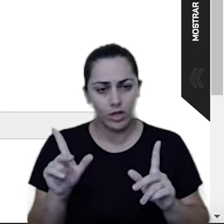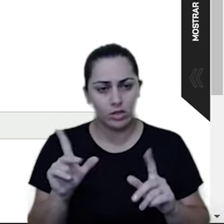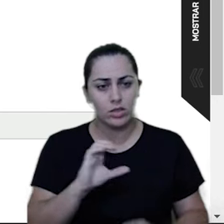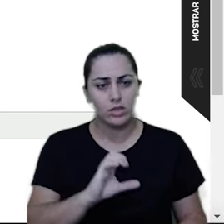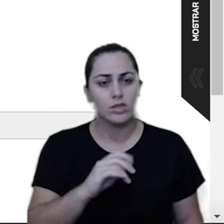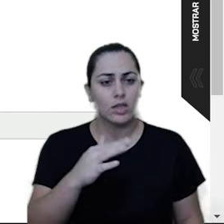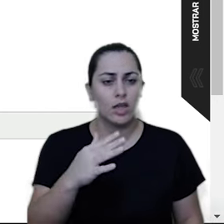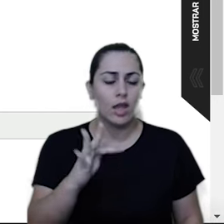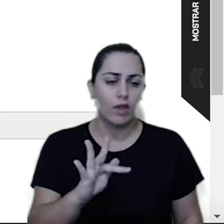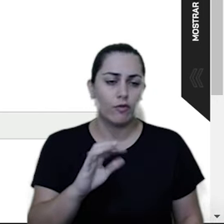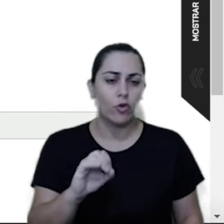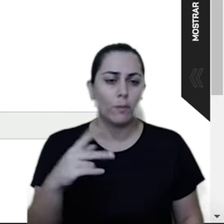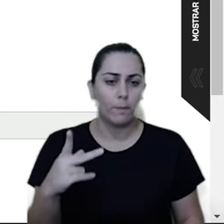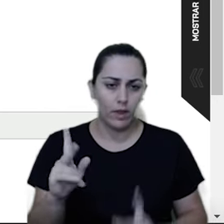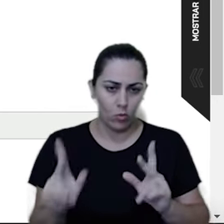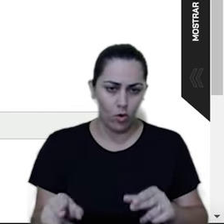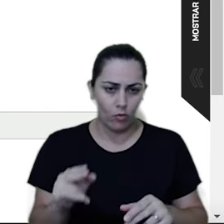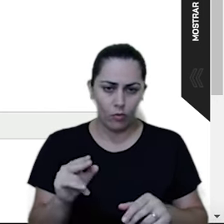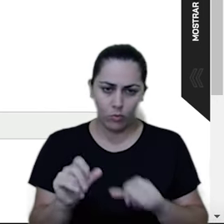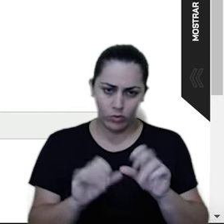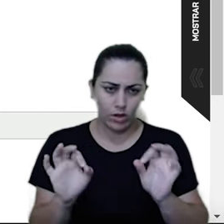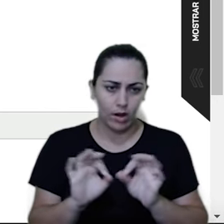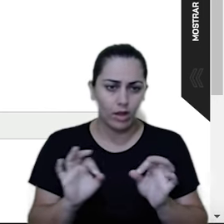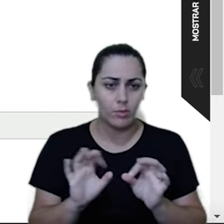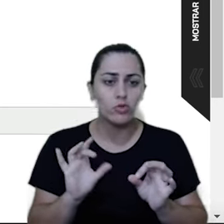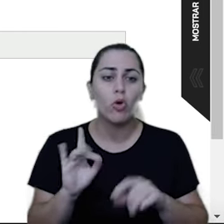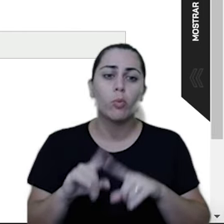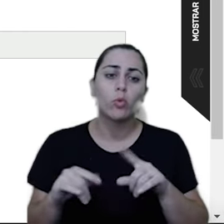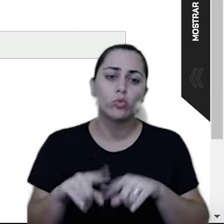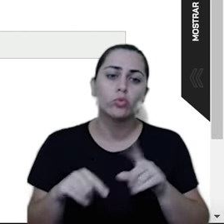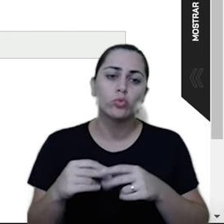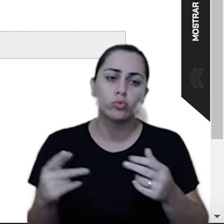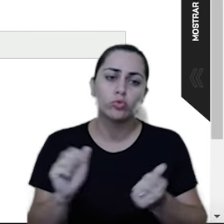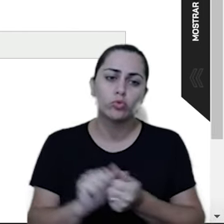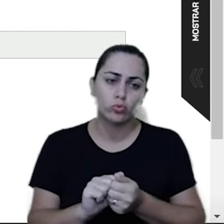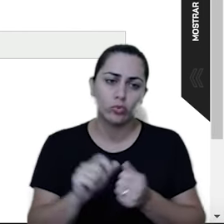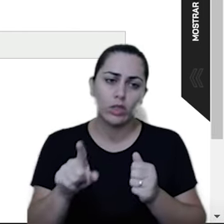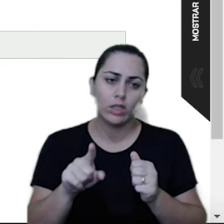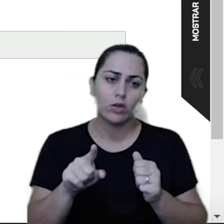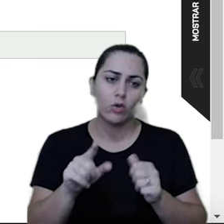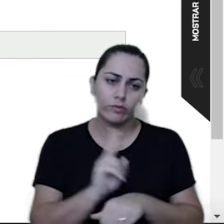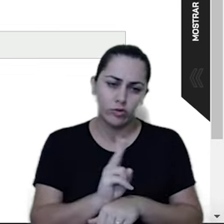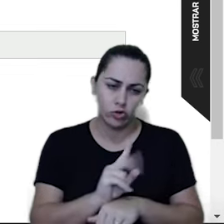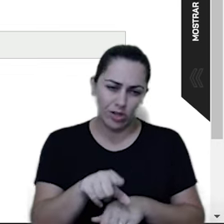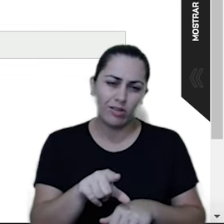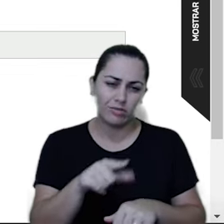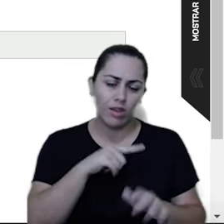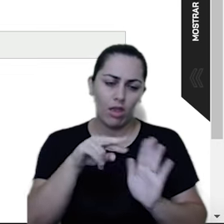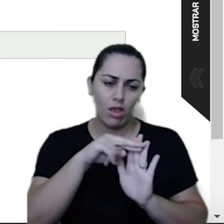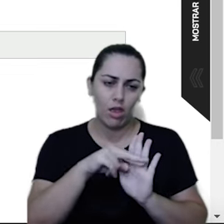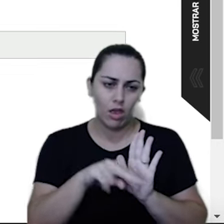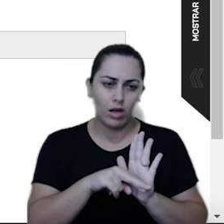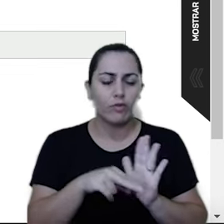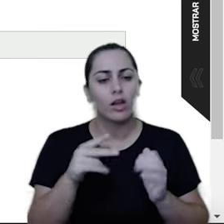ó cfop a mesma não vou mexer só vinculei o quê o produto a essa minha regra fiscal Lembrando que eu tô